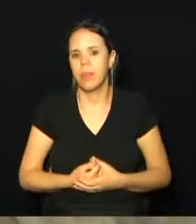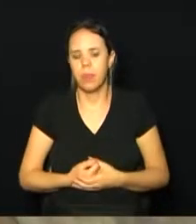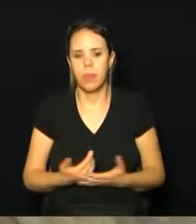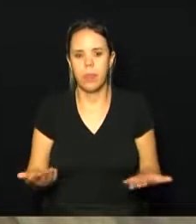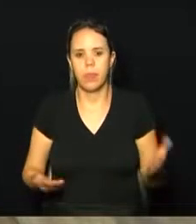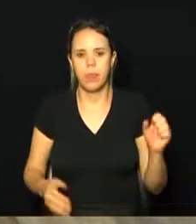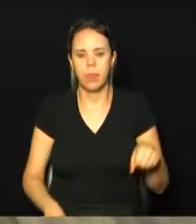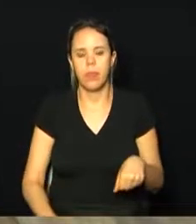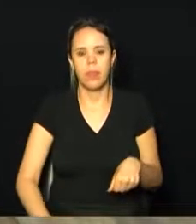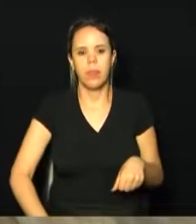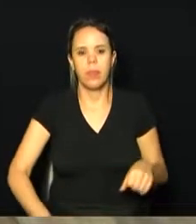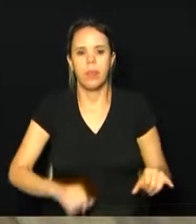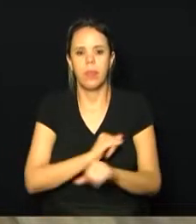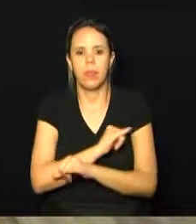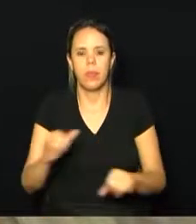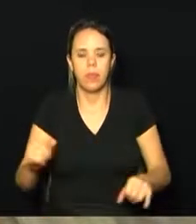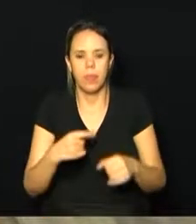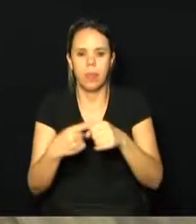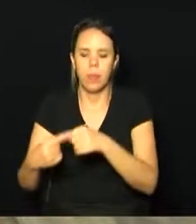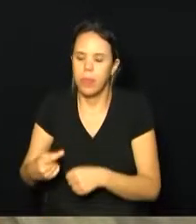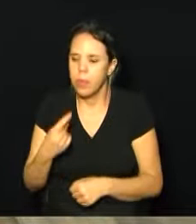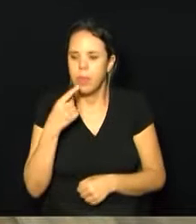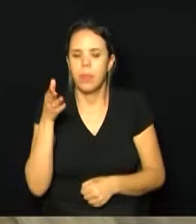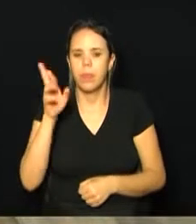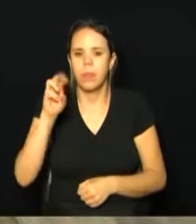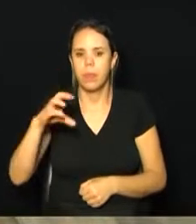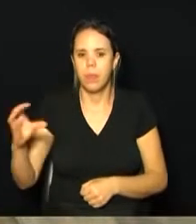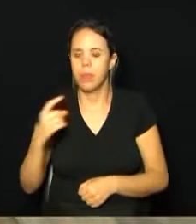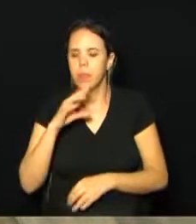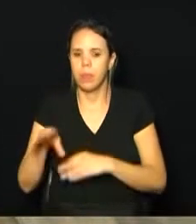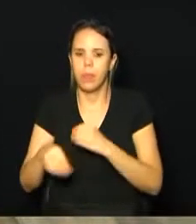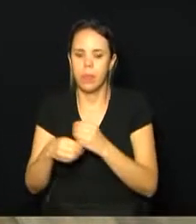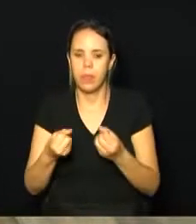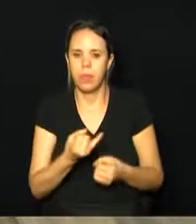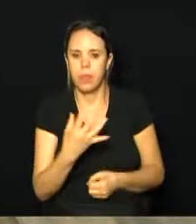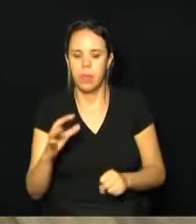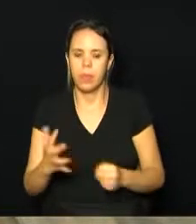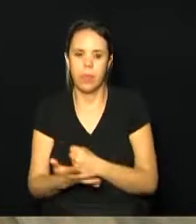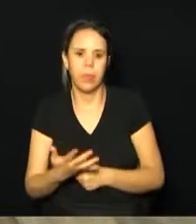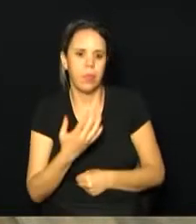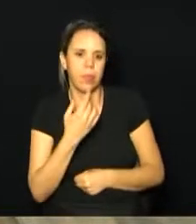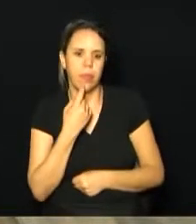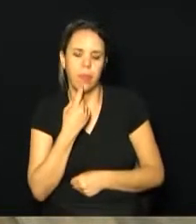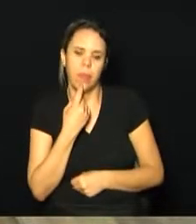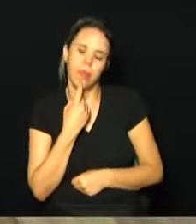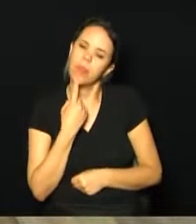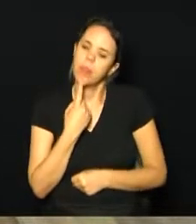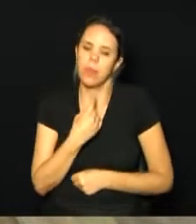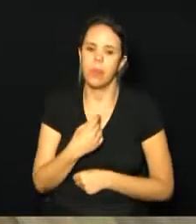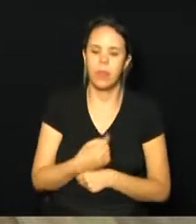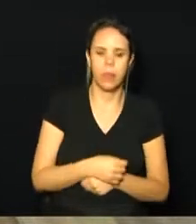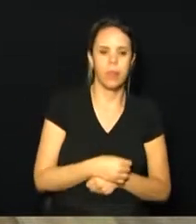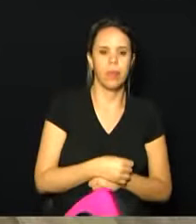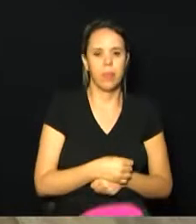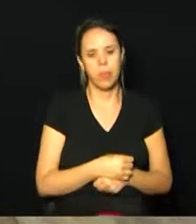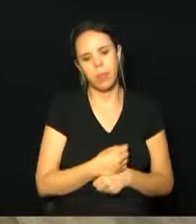E agora sim nós vamos com as notícias da metrópole de Campinas, naquela atualização diária que nós fazemos aqui dos casos da